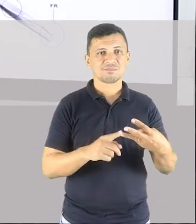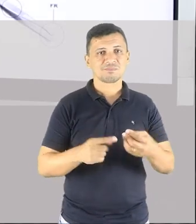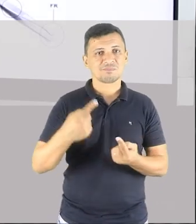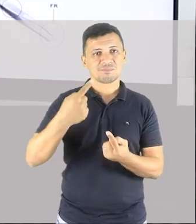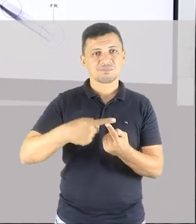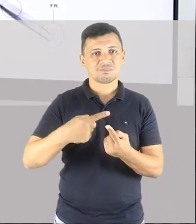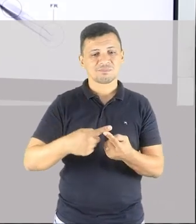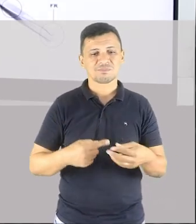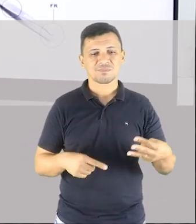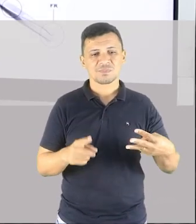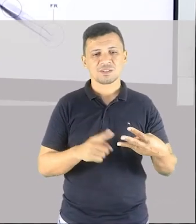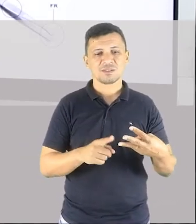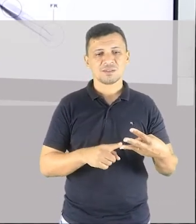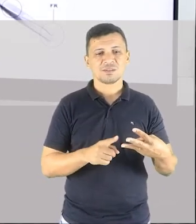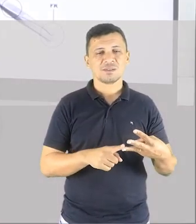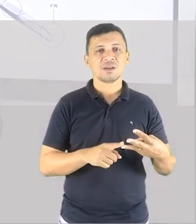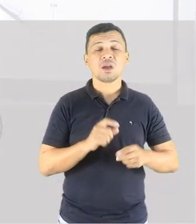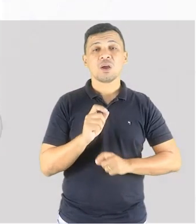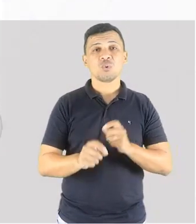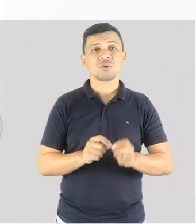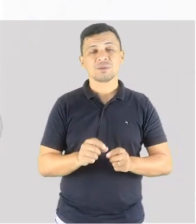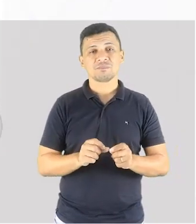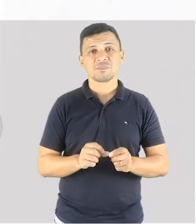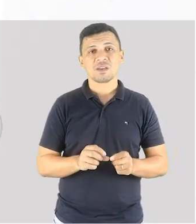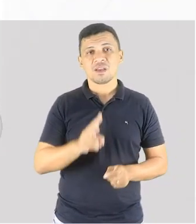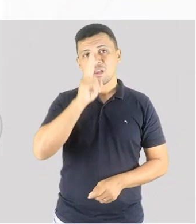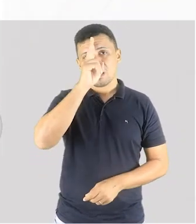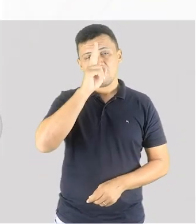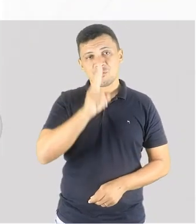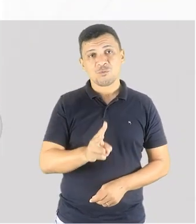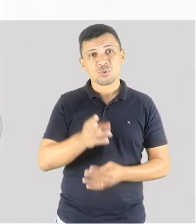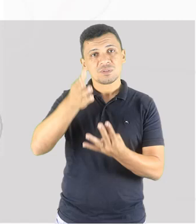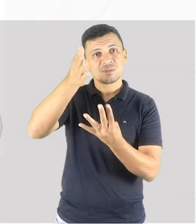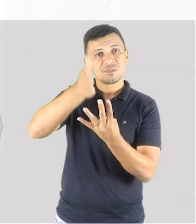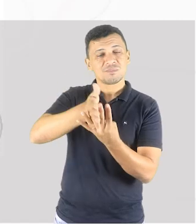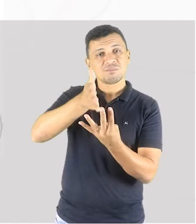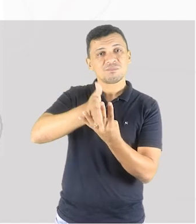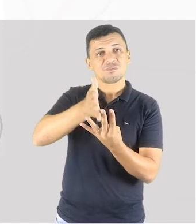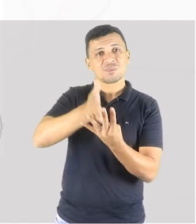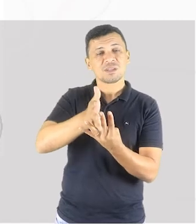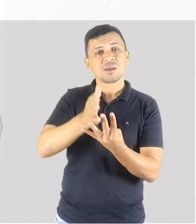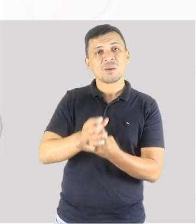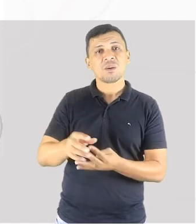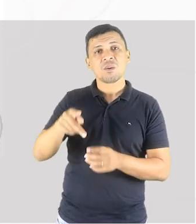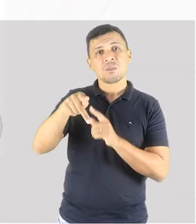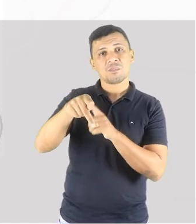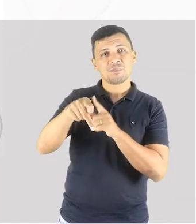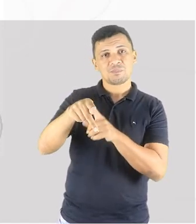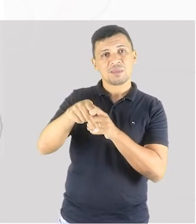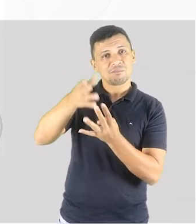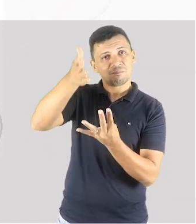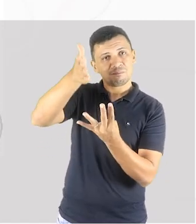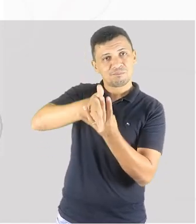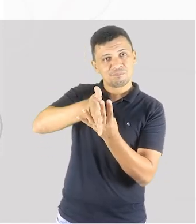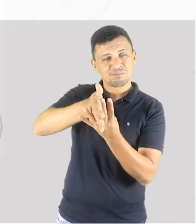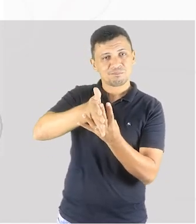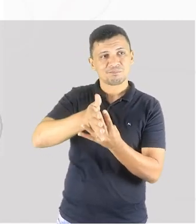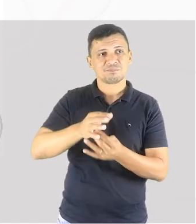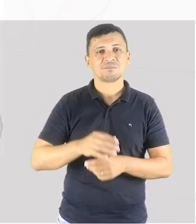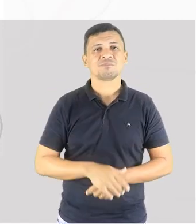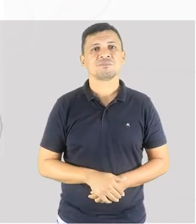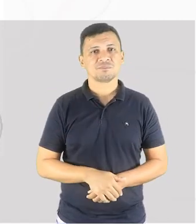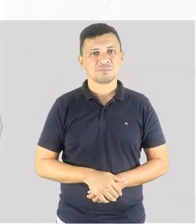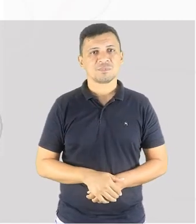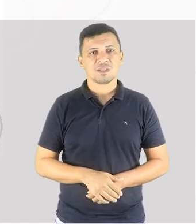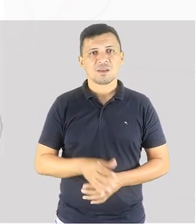E a última é a interpotente, certo? Entre, potente, força potente. Então, a força potente